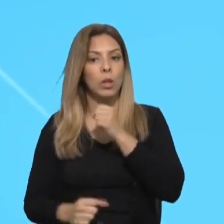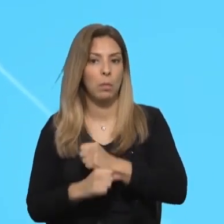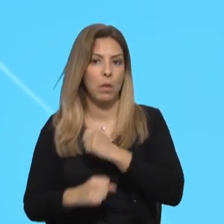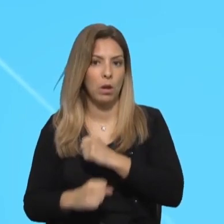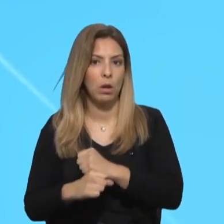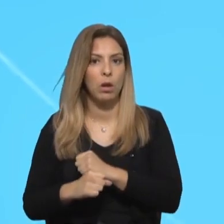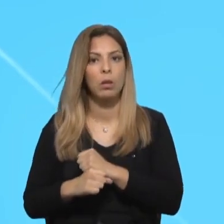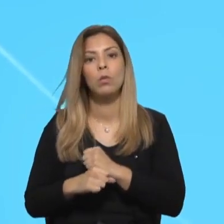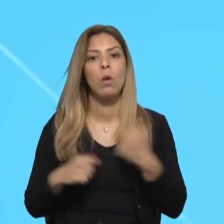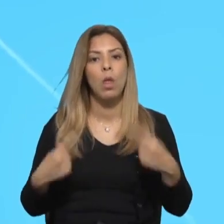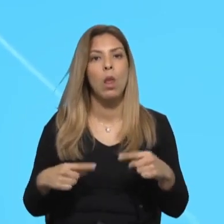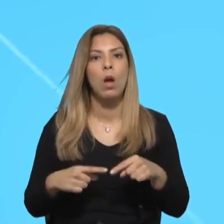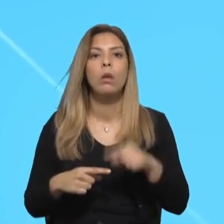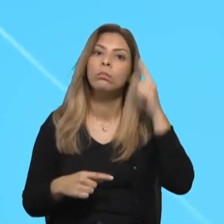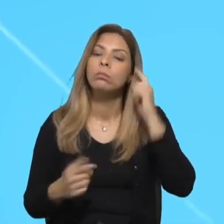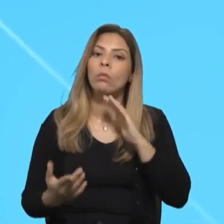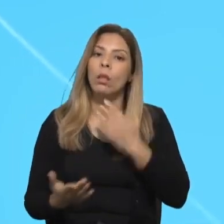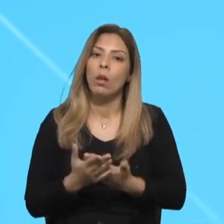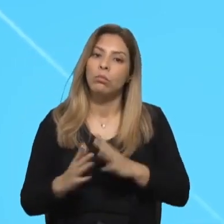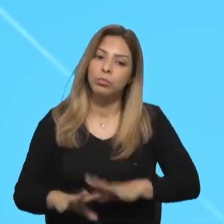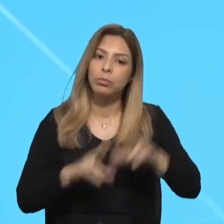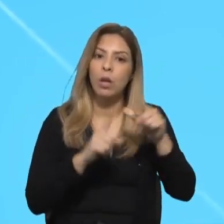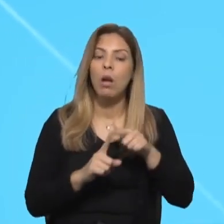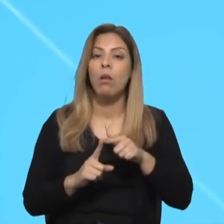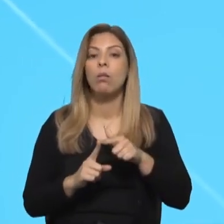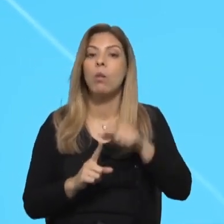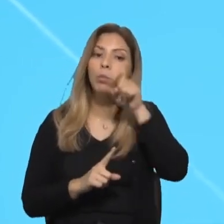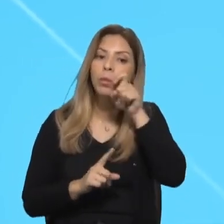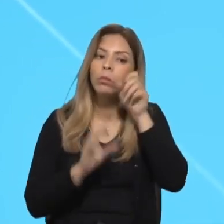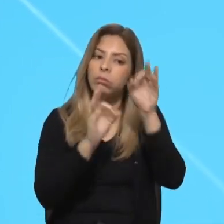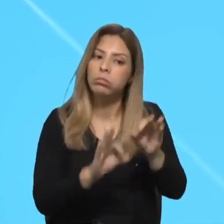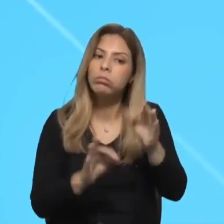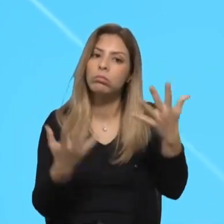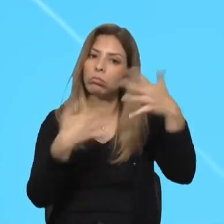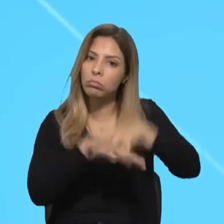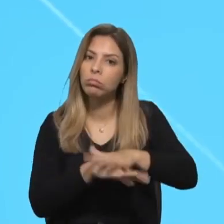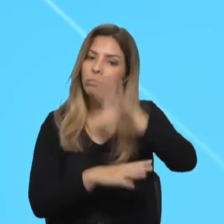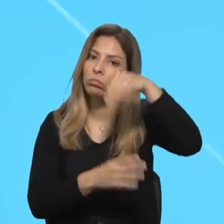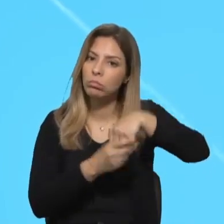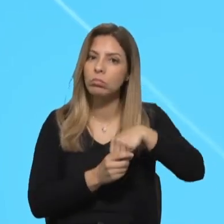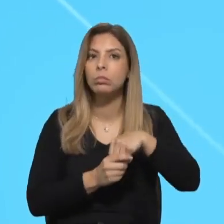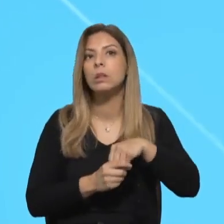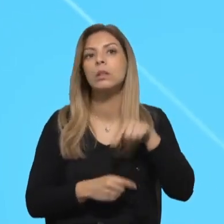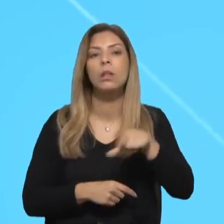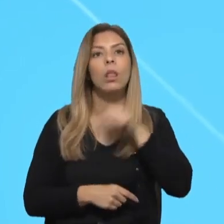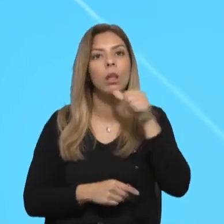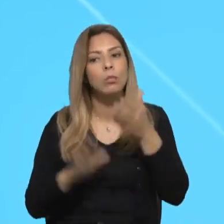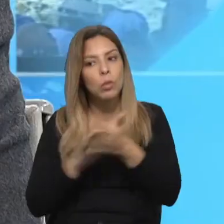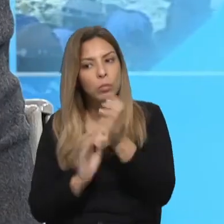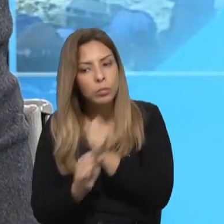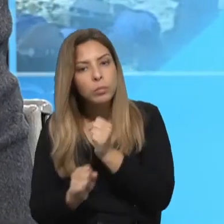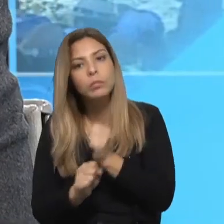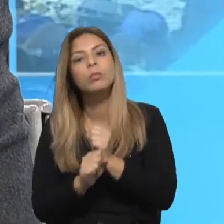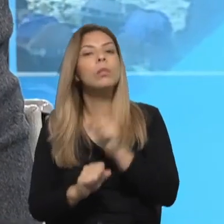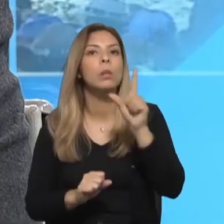Refugiados desenvolve é este mesmo: acolher, proteger, promover e integrar quando inserem as pessoas no mercado de trabalho, quando lhe procuram